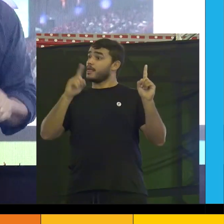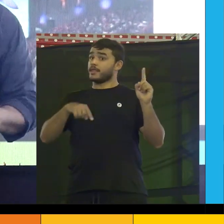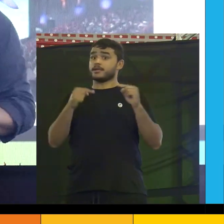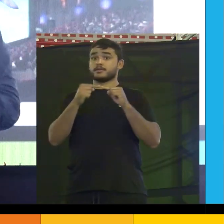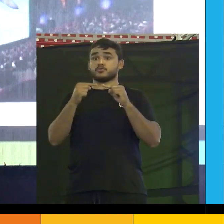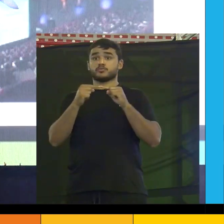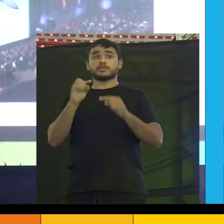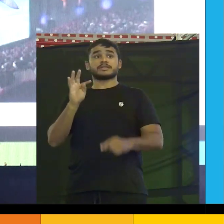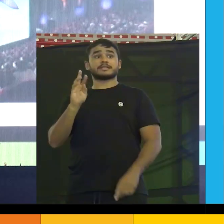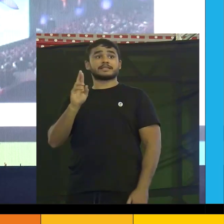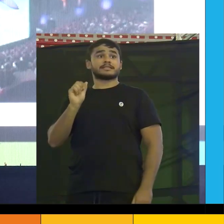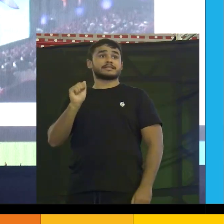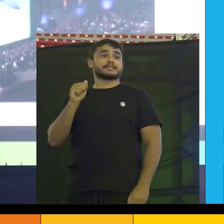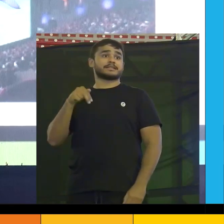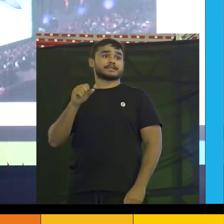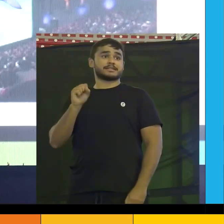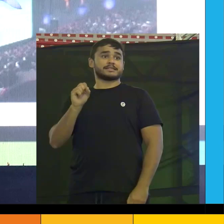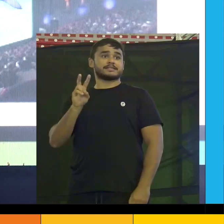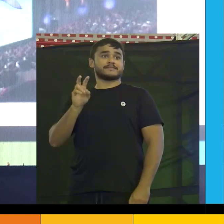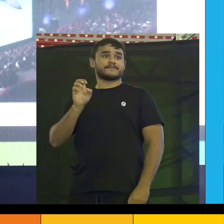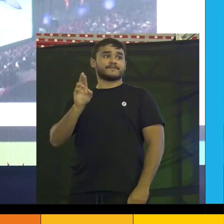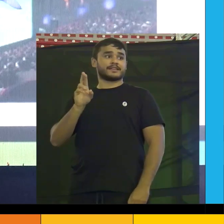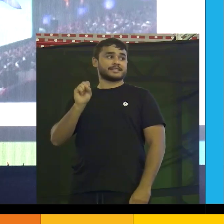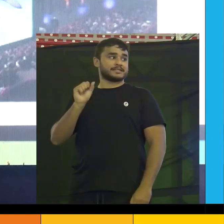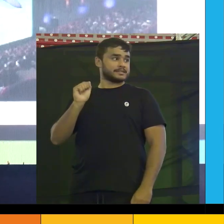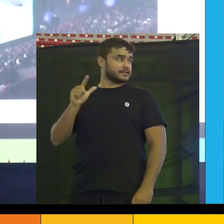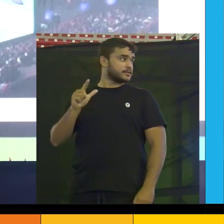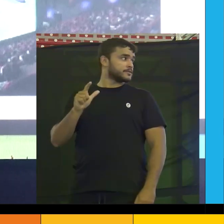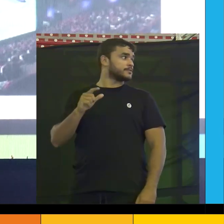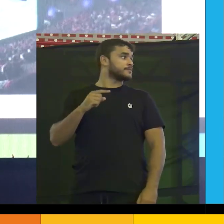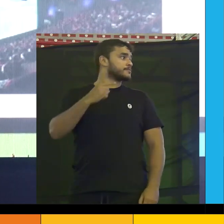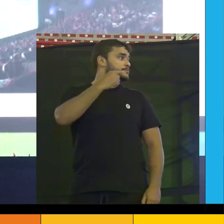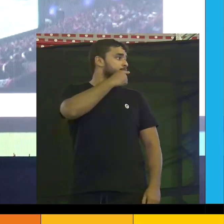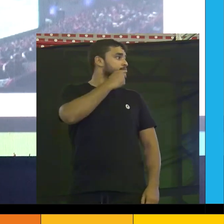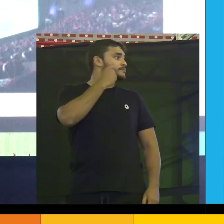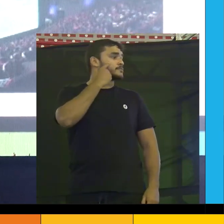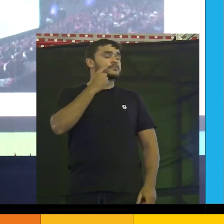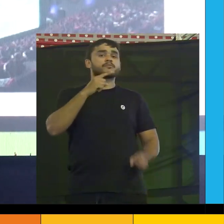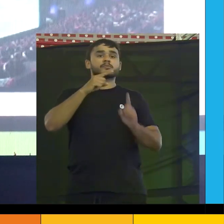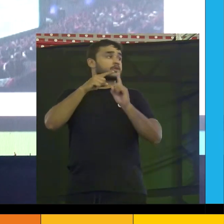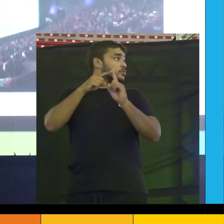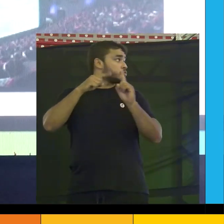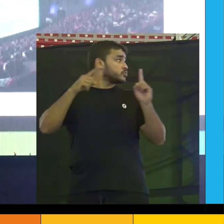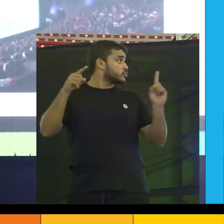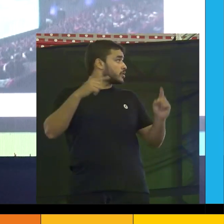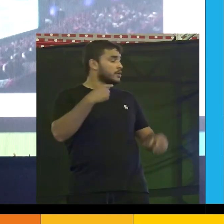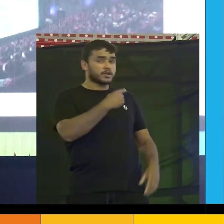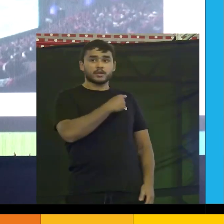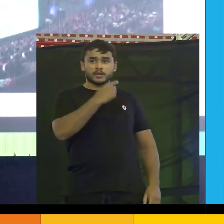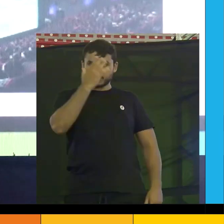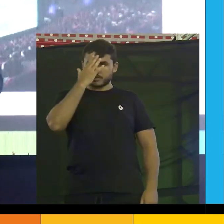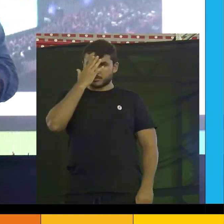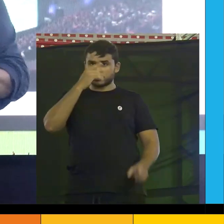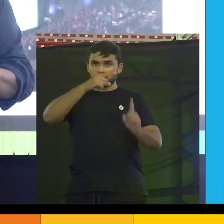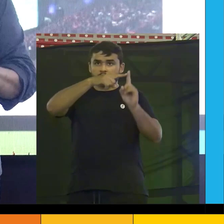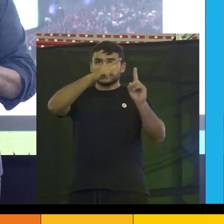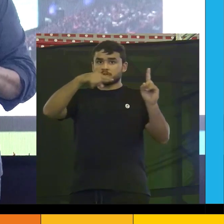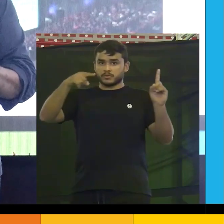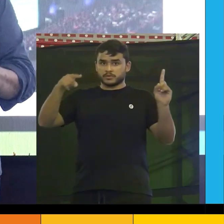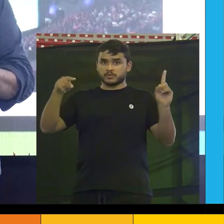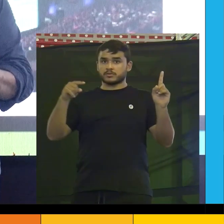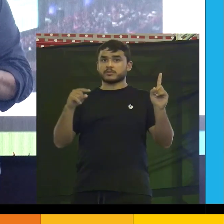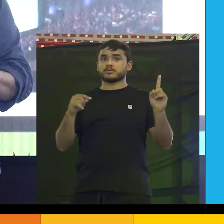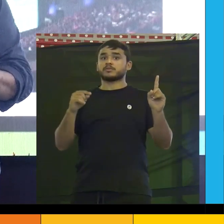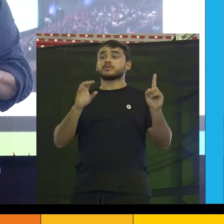transversais. Galera, o som, ele é uma onda transversal? Não. O som, ele é uma